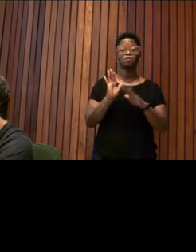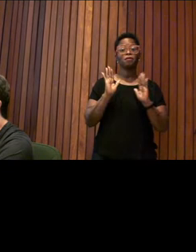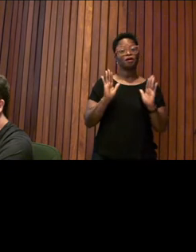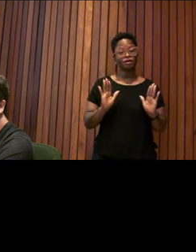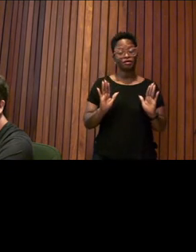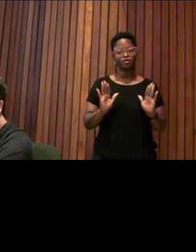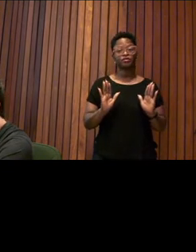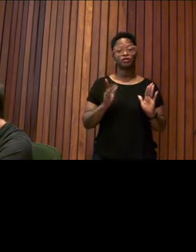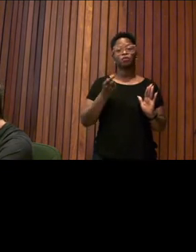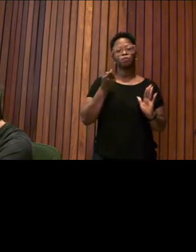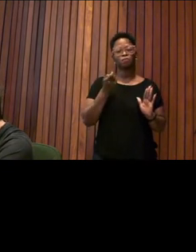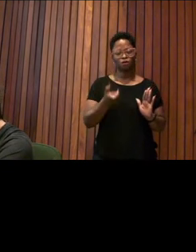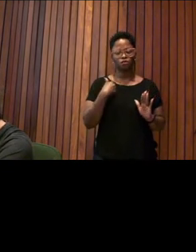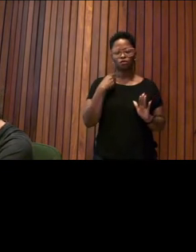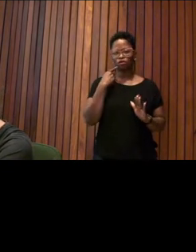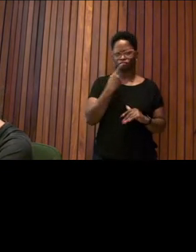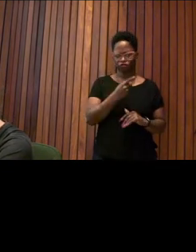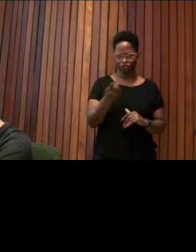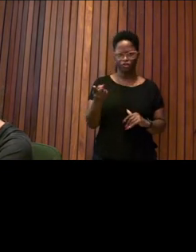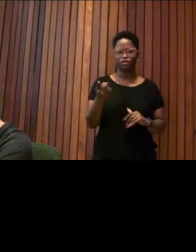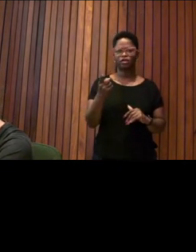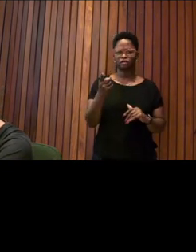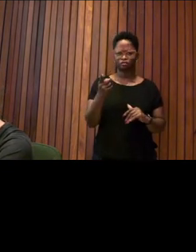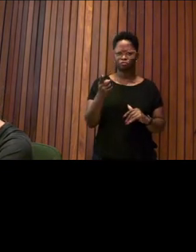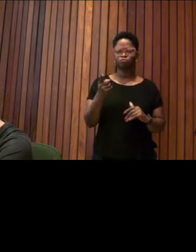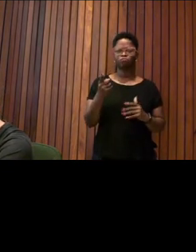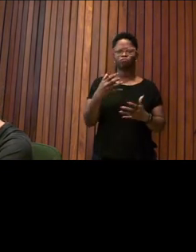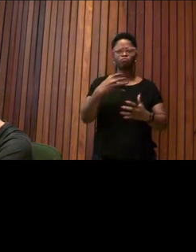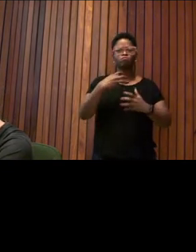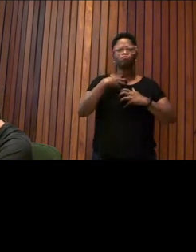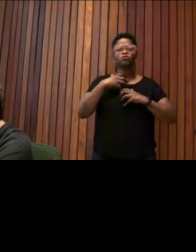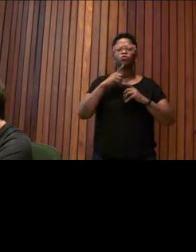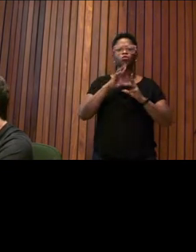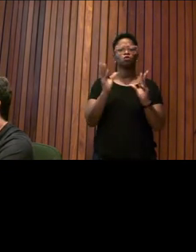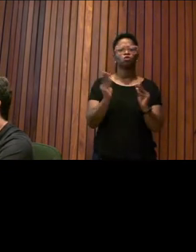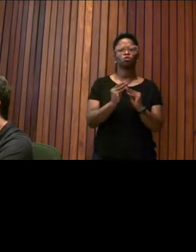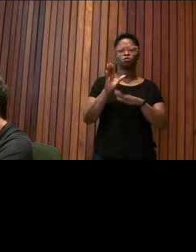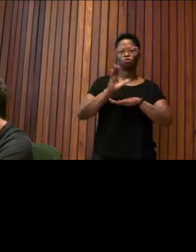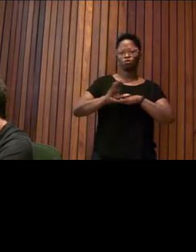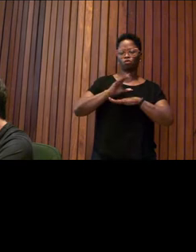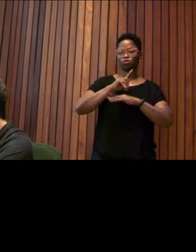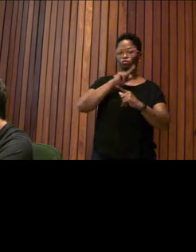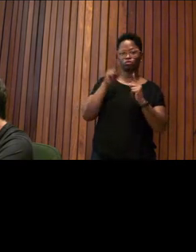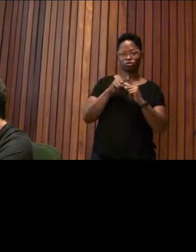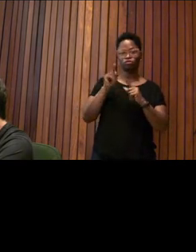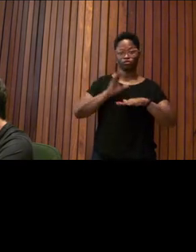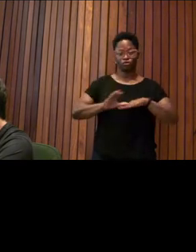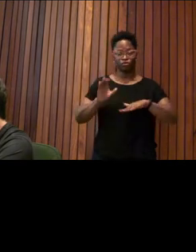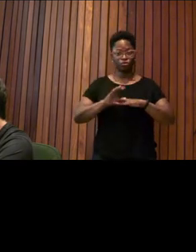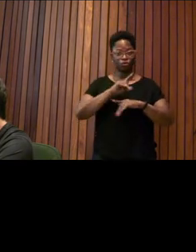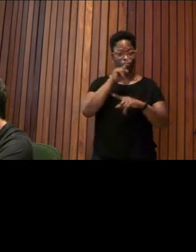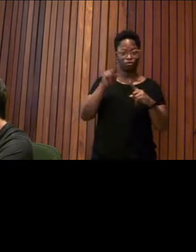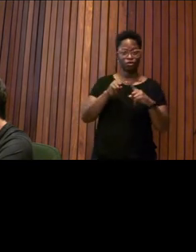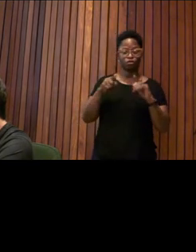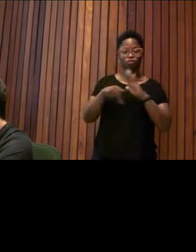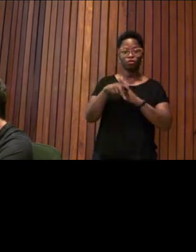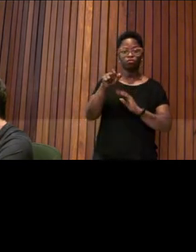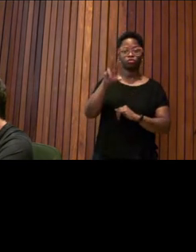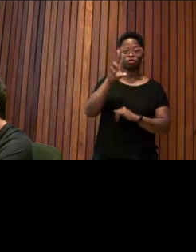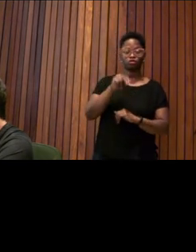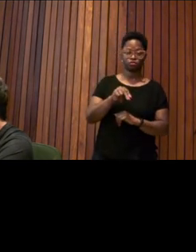mas o pouco que eu vi ficou bem, pegou o que é o curso, pegou qual era a intenção do curso, qual era a intenção dos